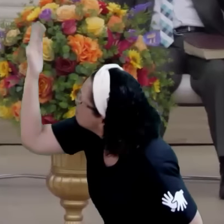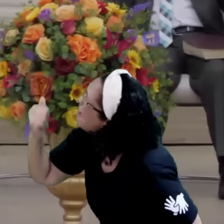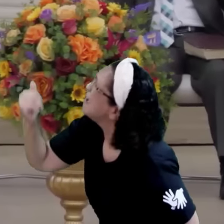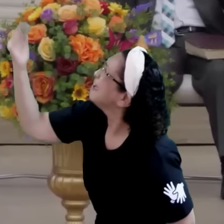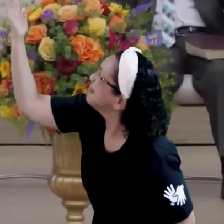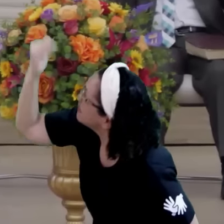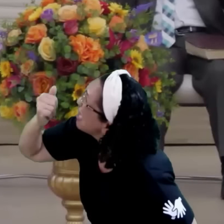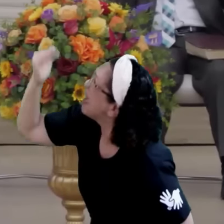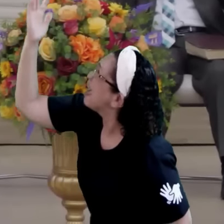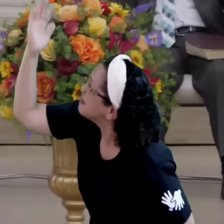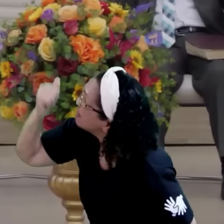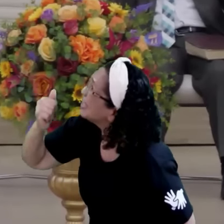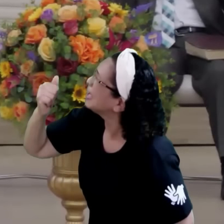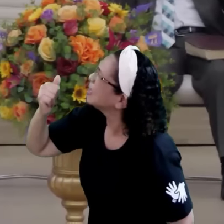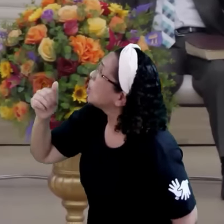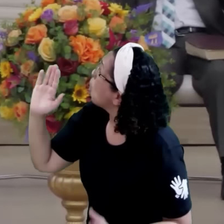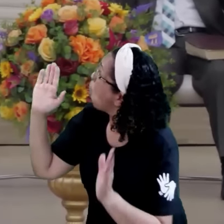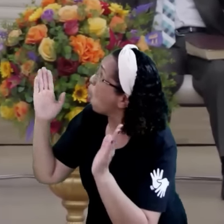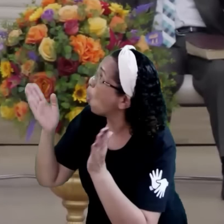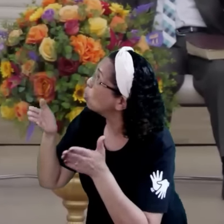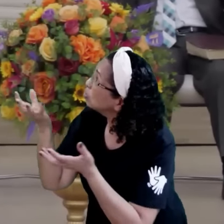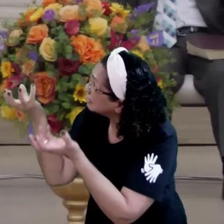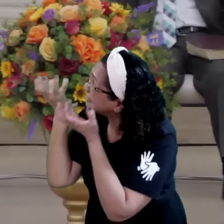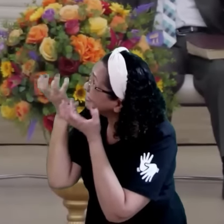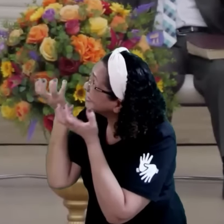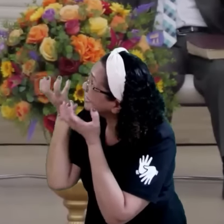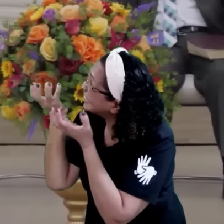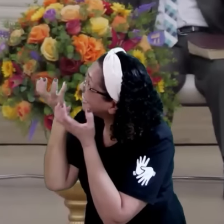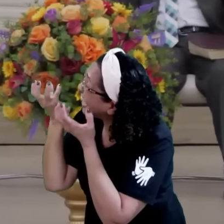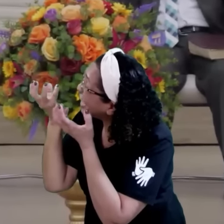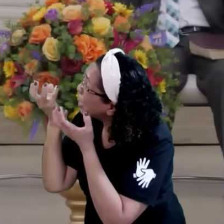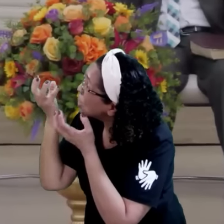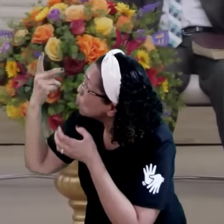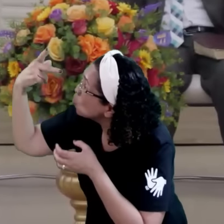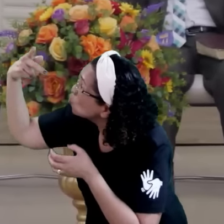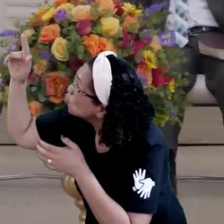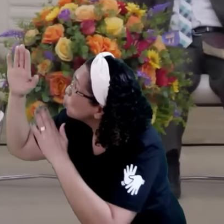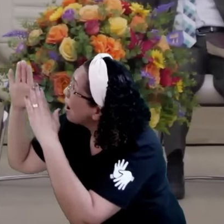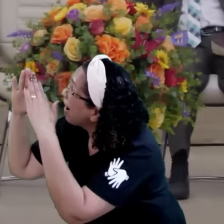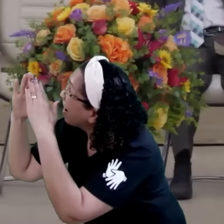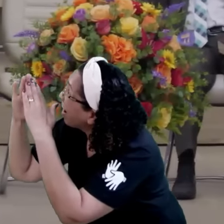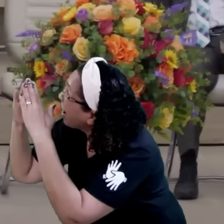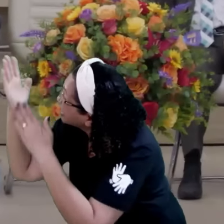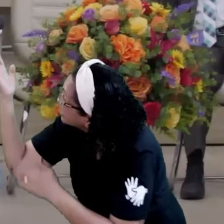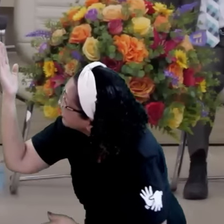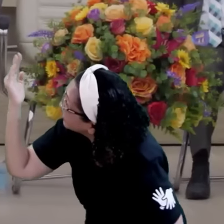crê Eu quero pousar na tua irmão